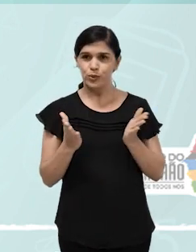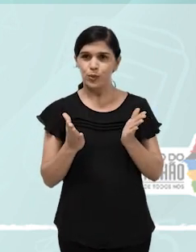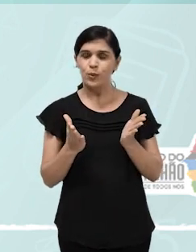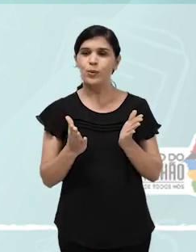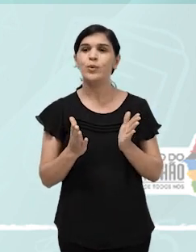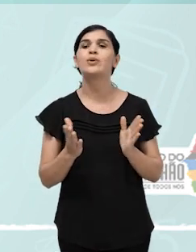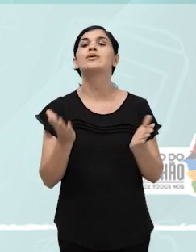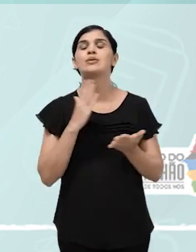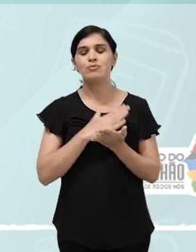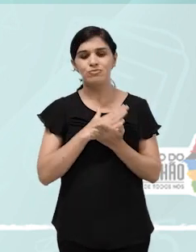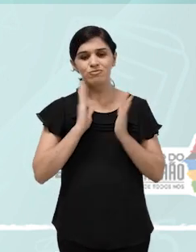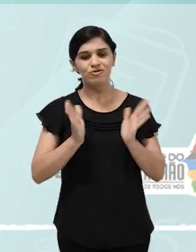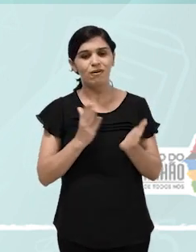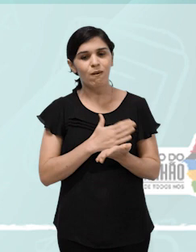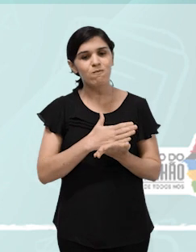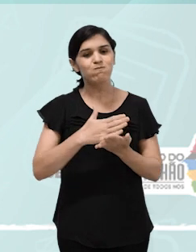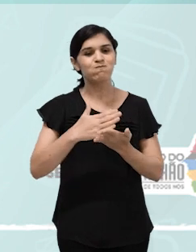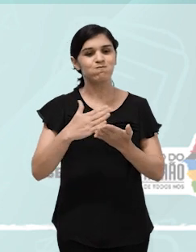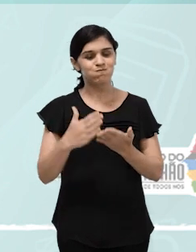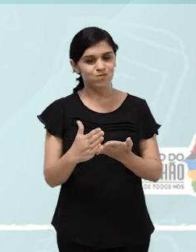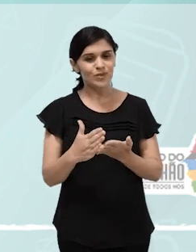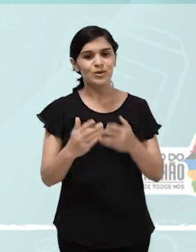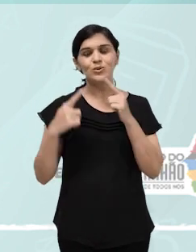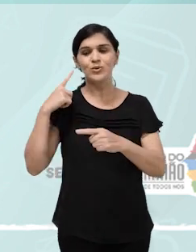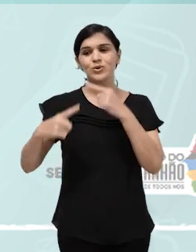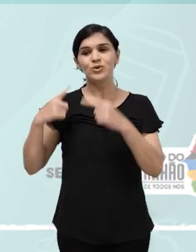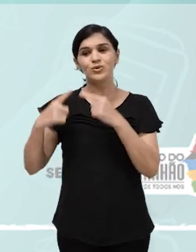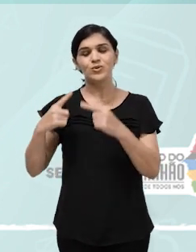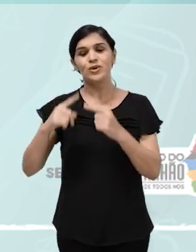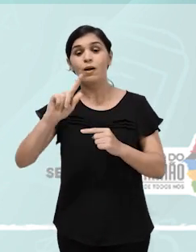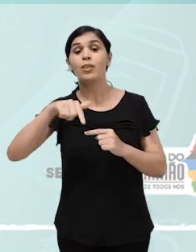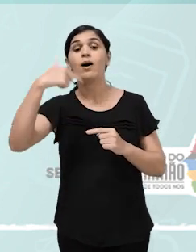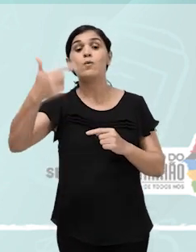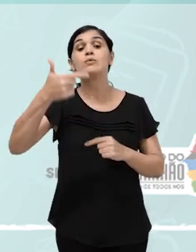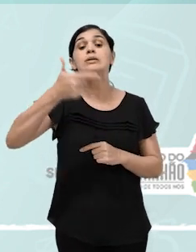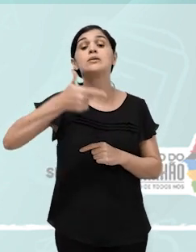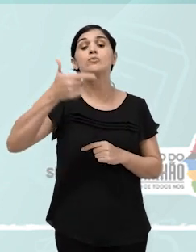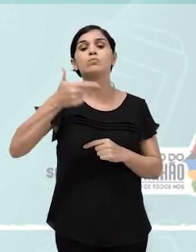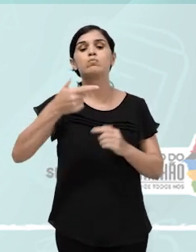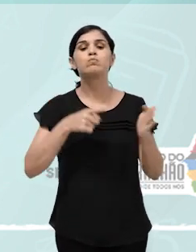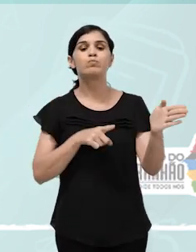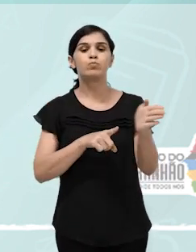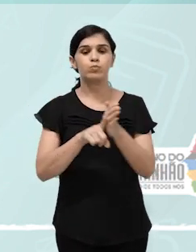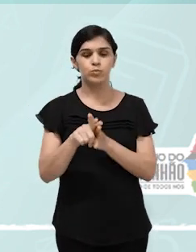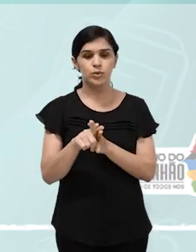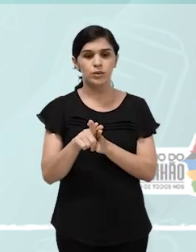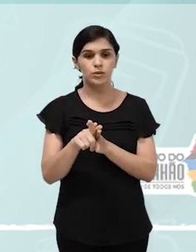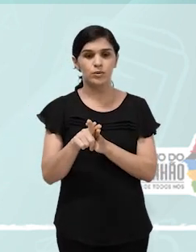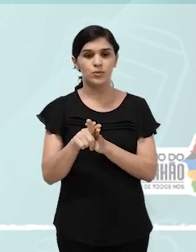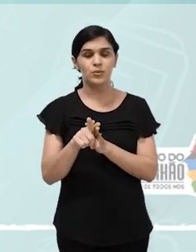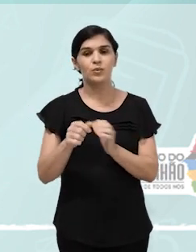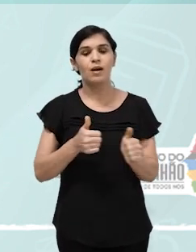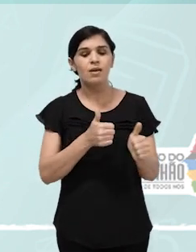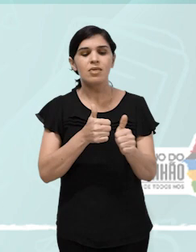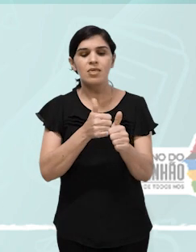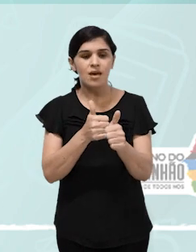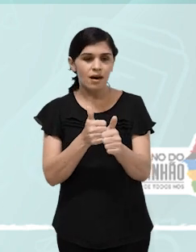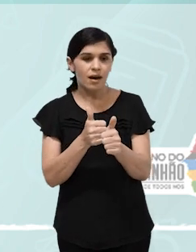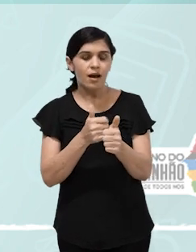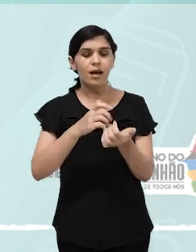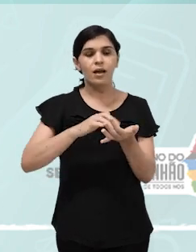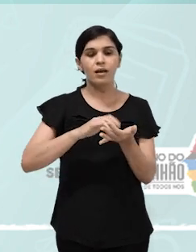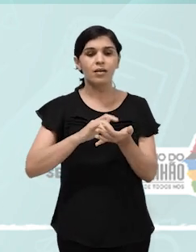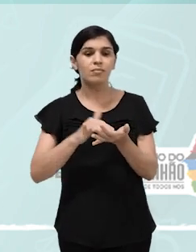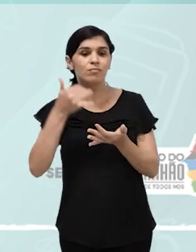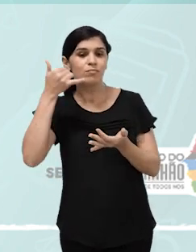na discussão. Próxima questão. Acompanha no seu smartphone, na tela